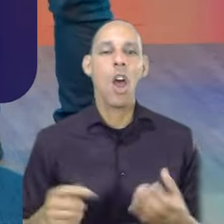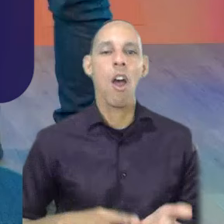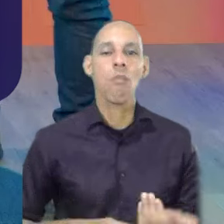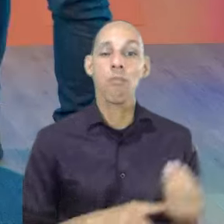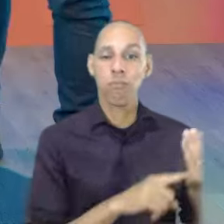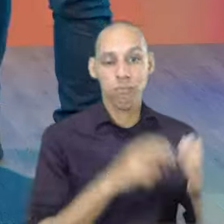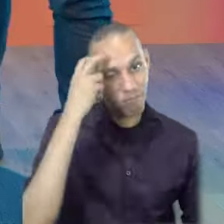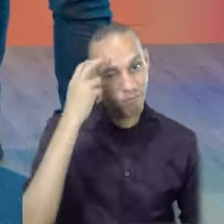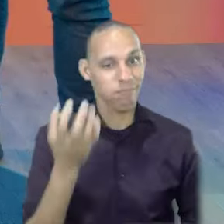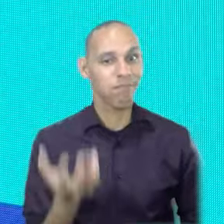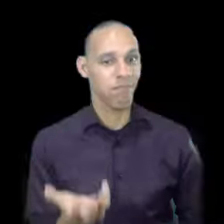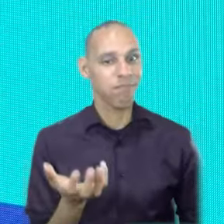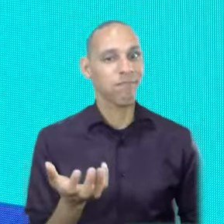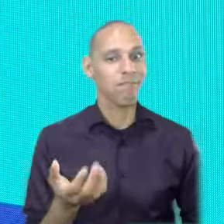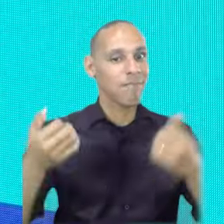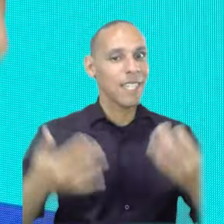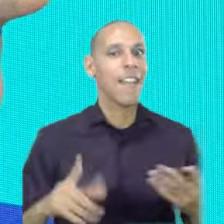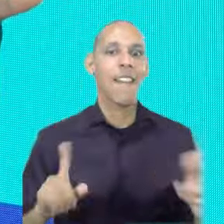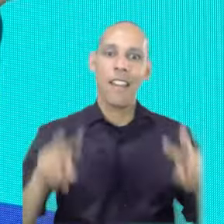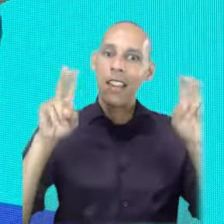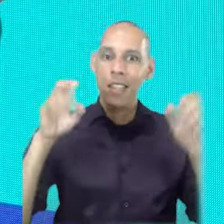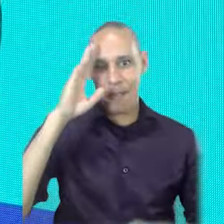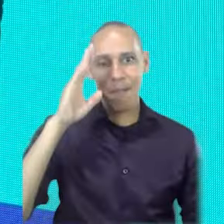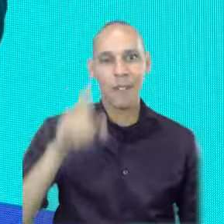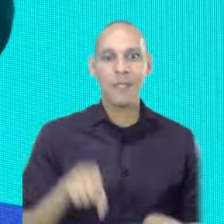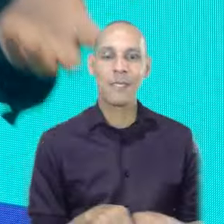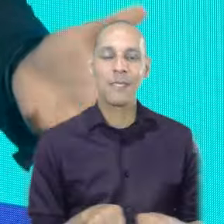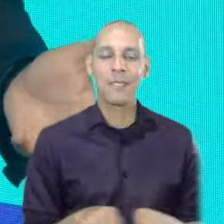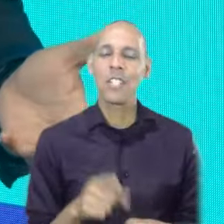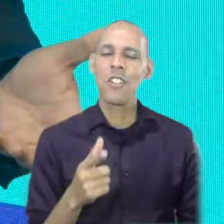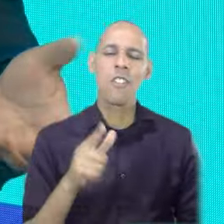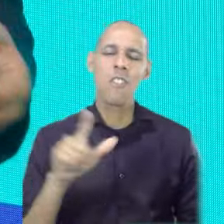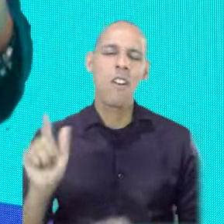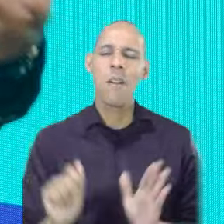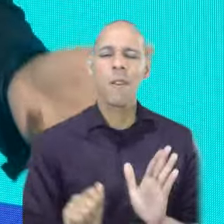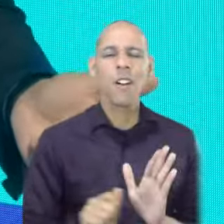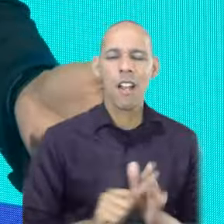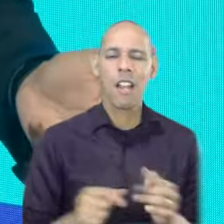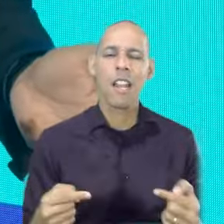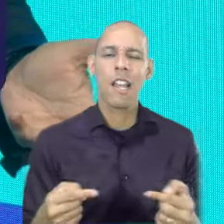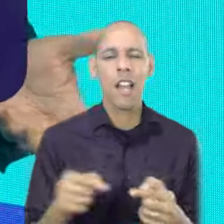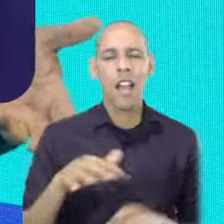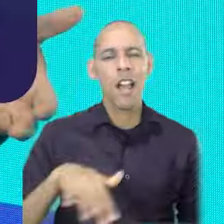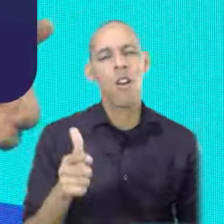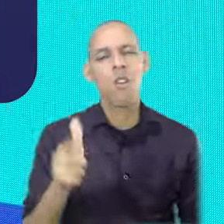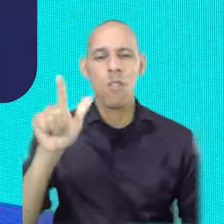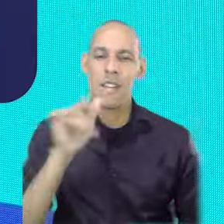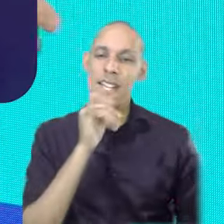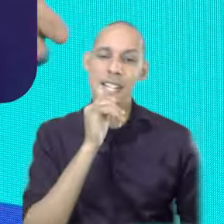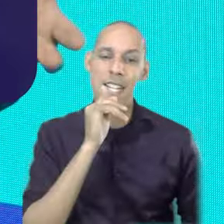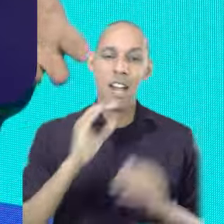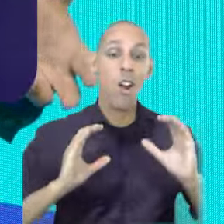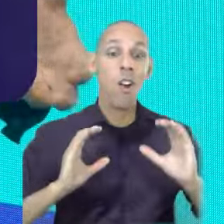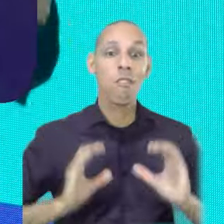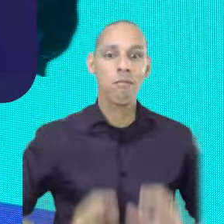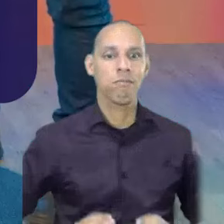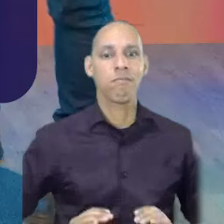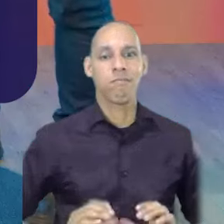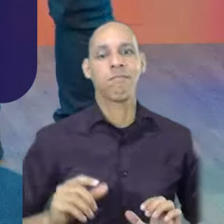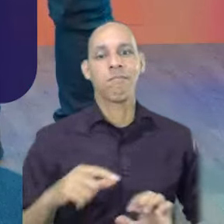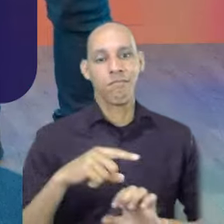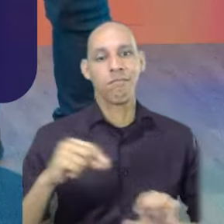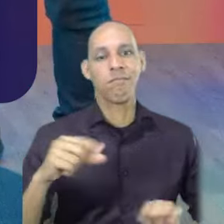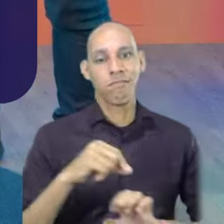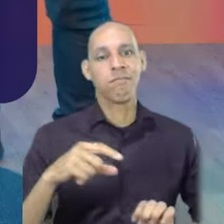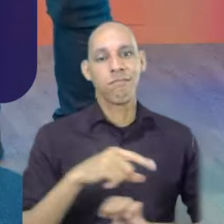que é uma das grandes temáticas. Também novas abordagens em outras áreas, como de comportamento empreendedor. Nós vamos ter pela primeira vez